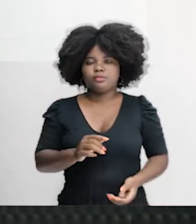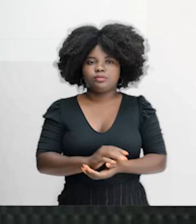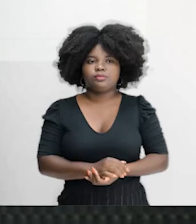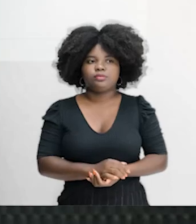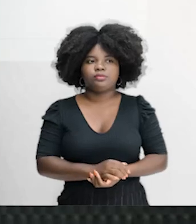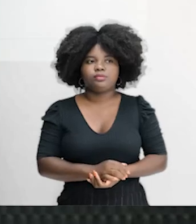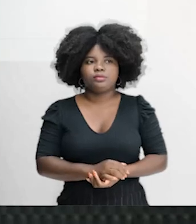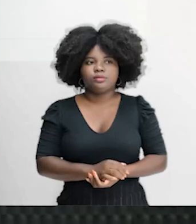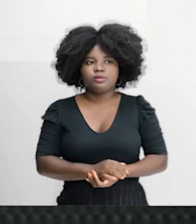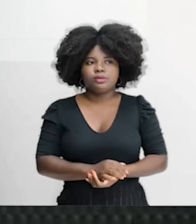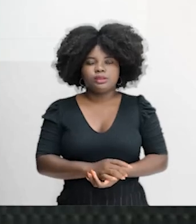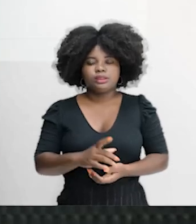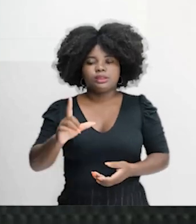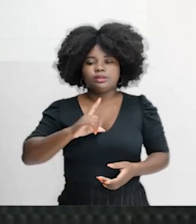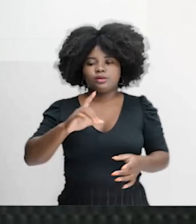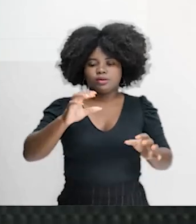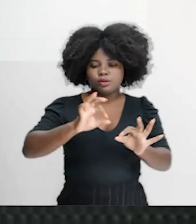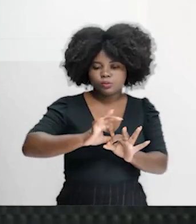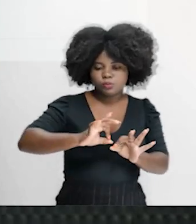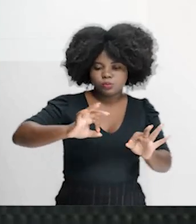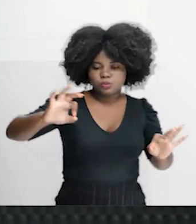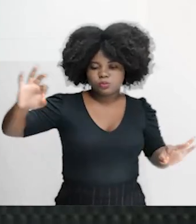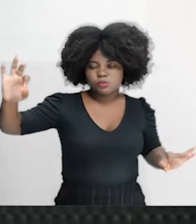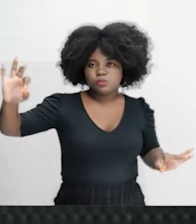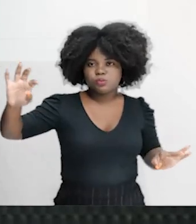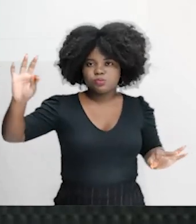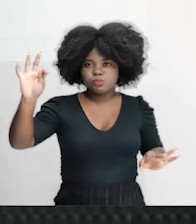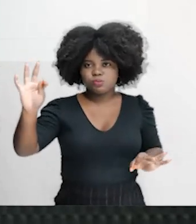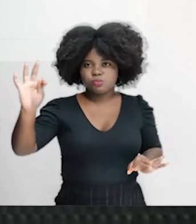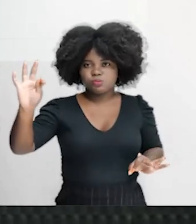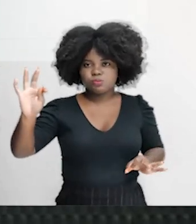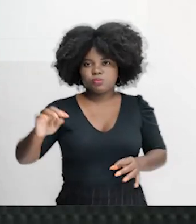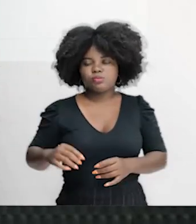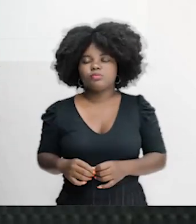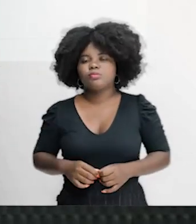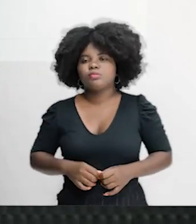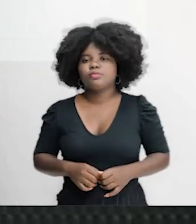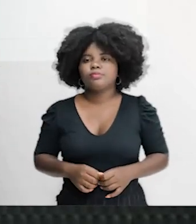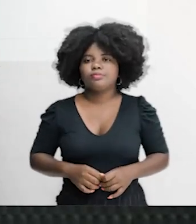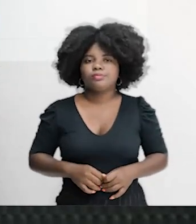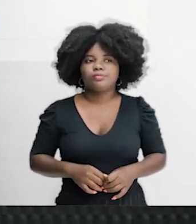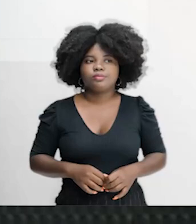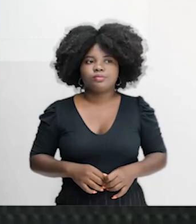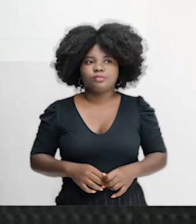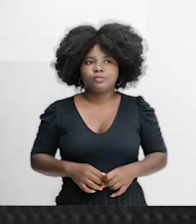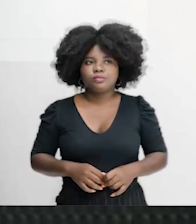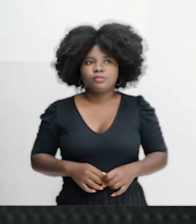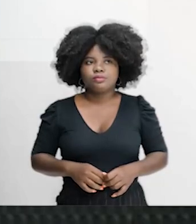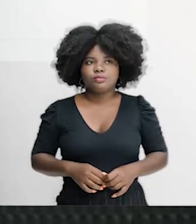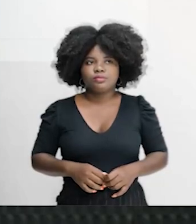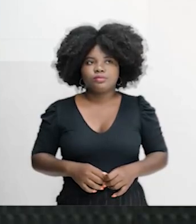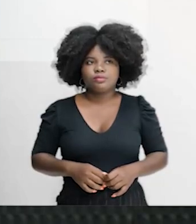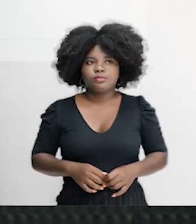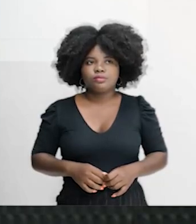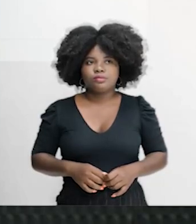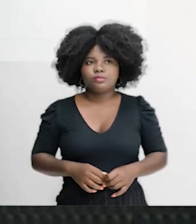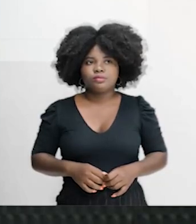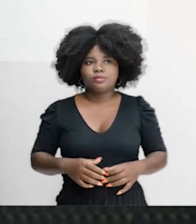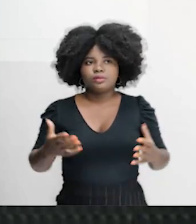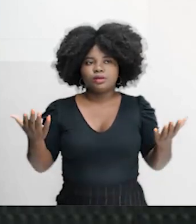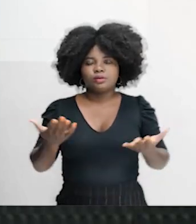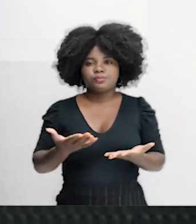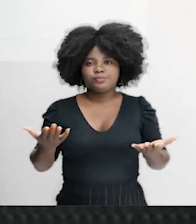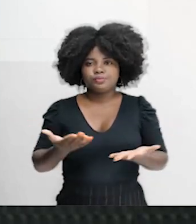auxiliar passa pela origem e passa pela extremidade desse arco. Tá? Vamos colocar aqui um arco que